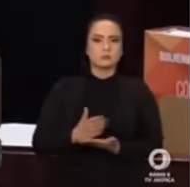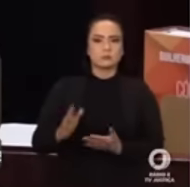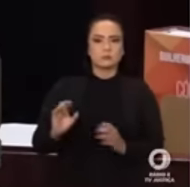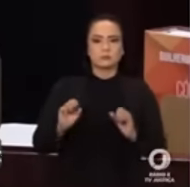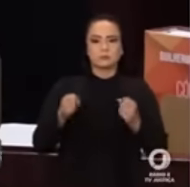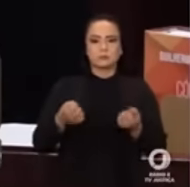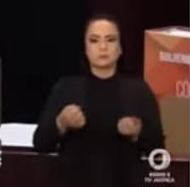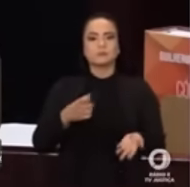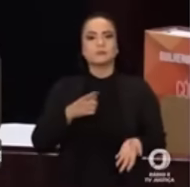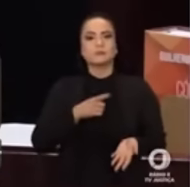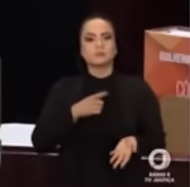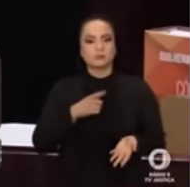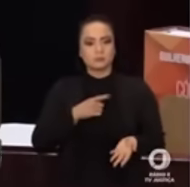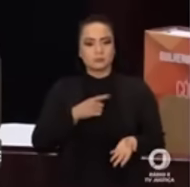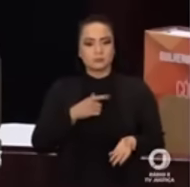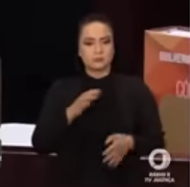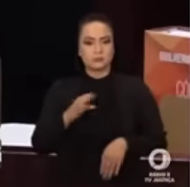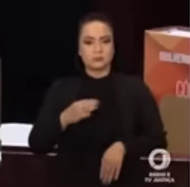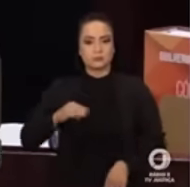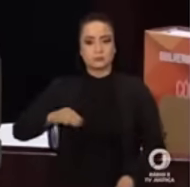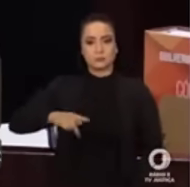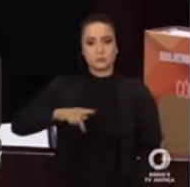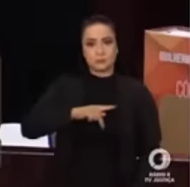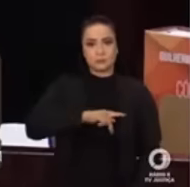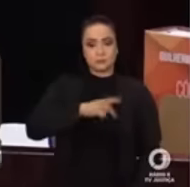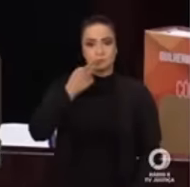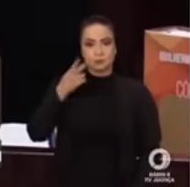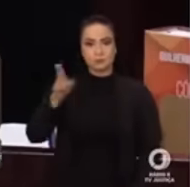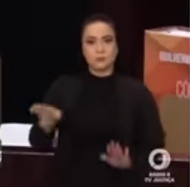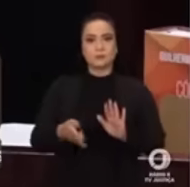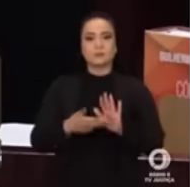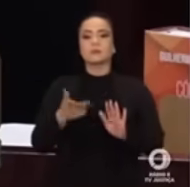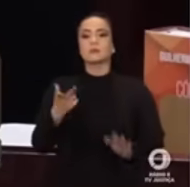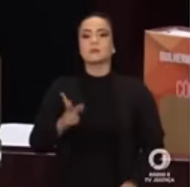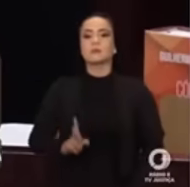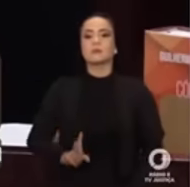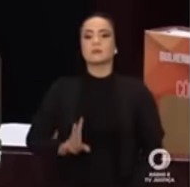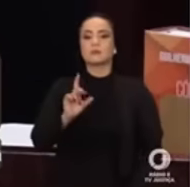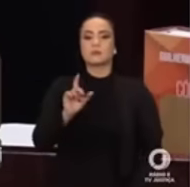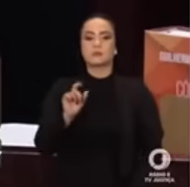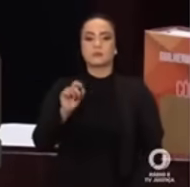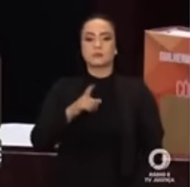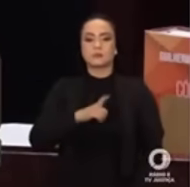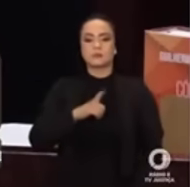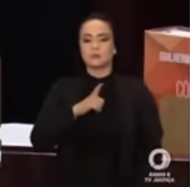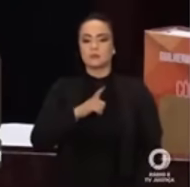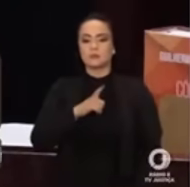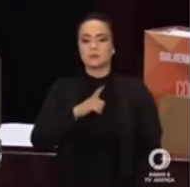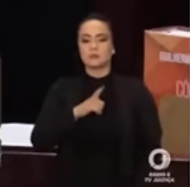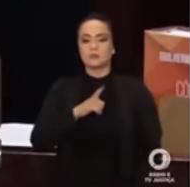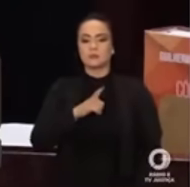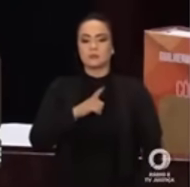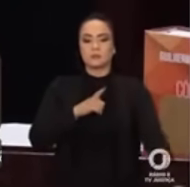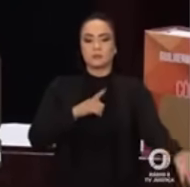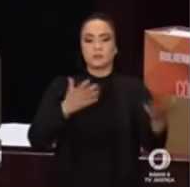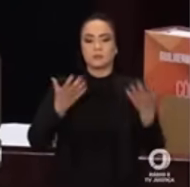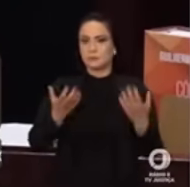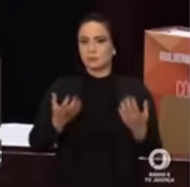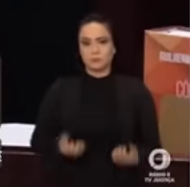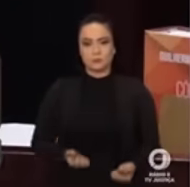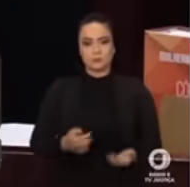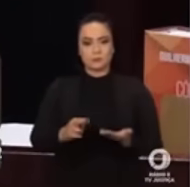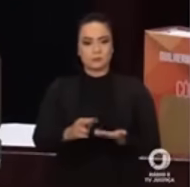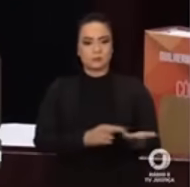O Ministério Público afirma sempre que foi deferido, tendo sido deferido pelo relator,